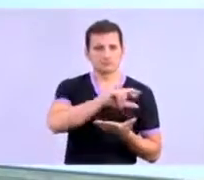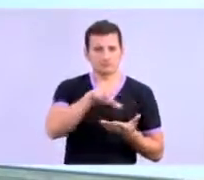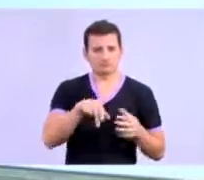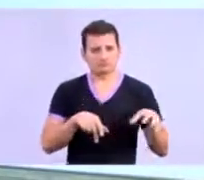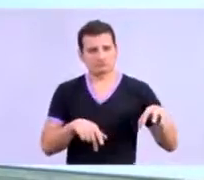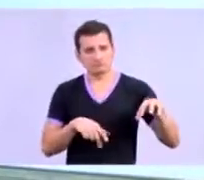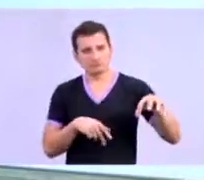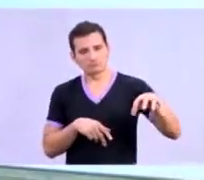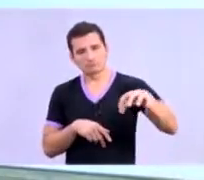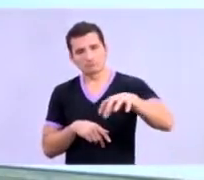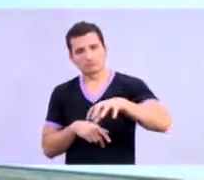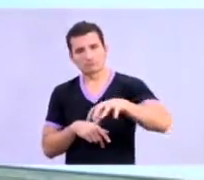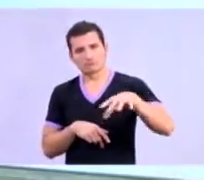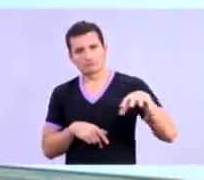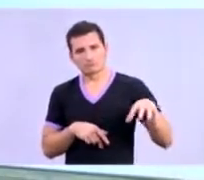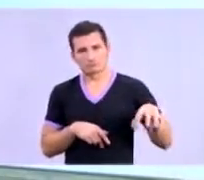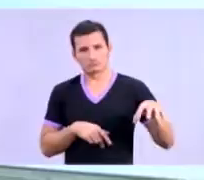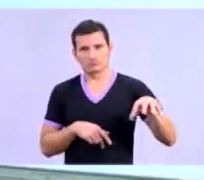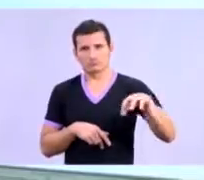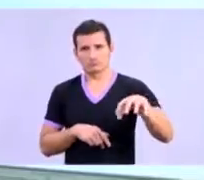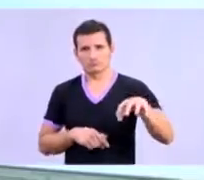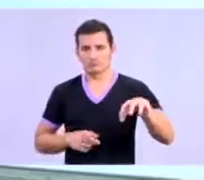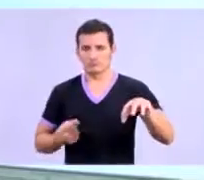dispositivos a um